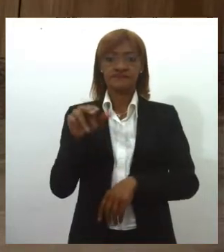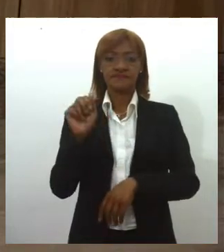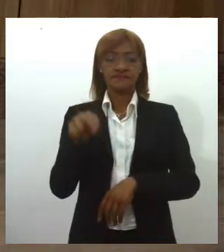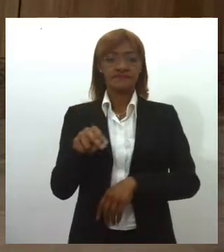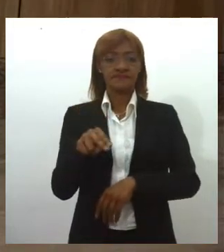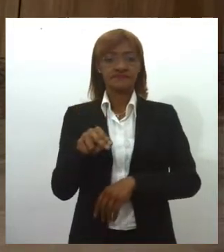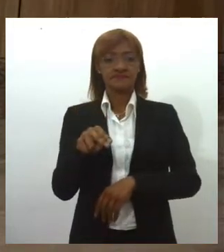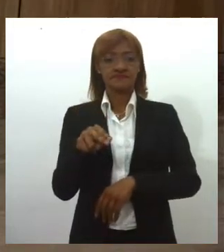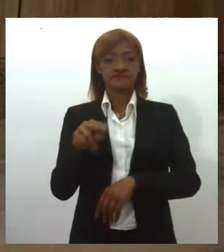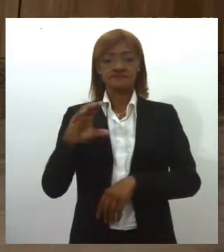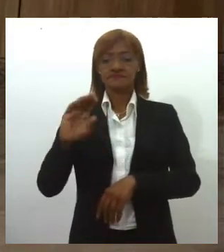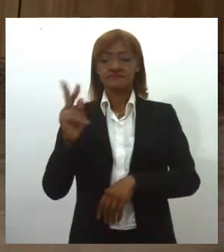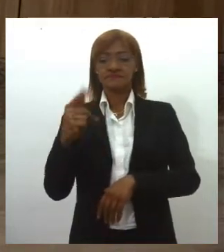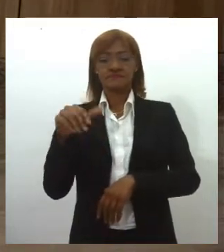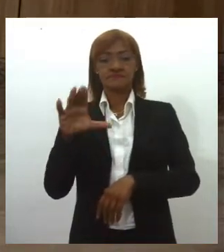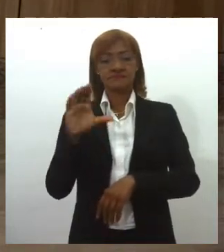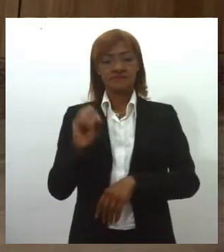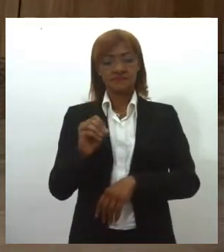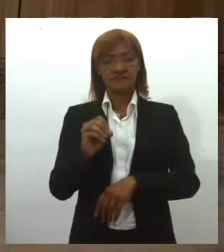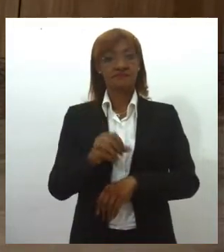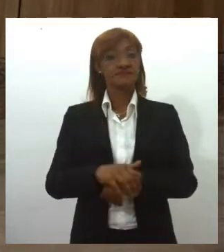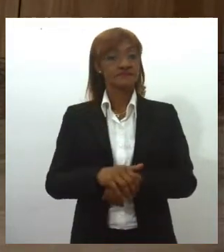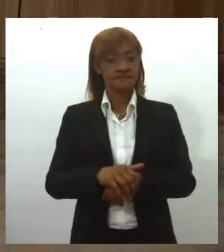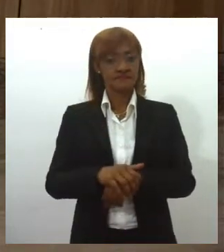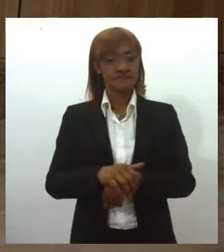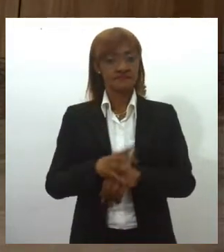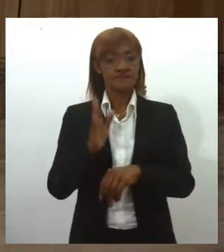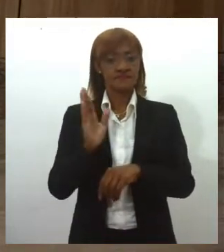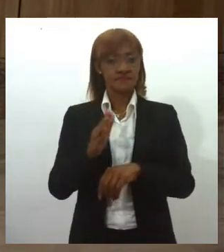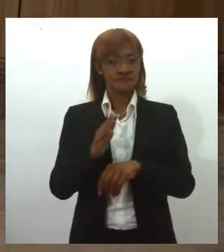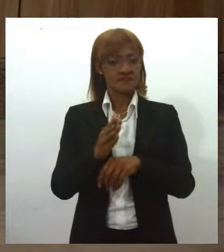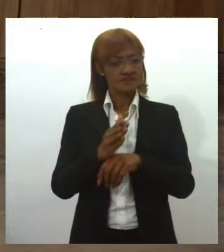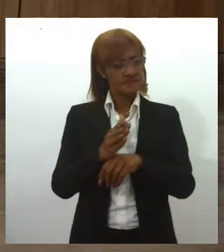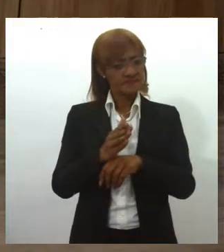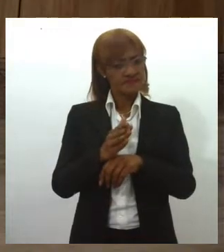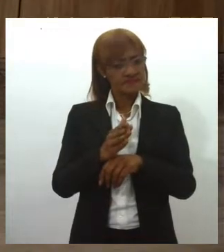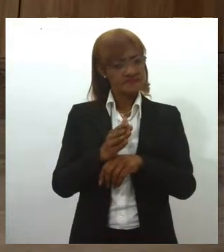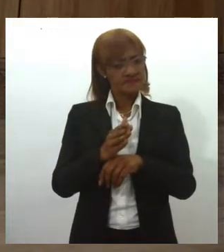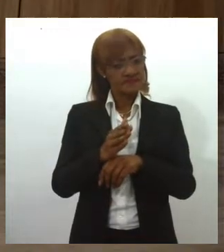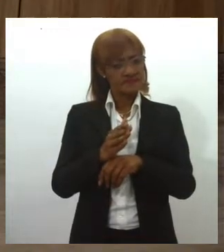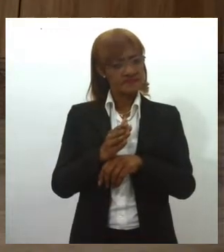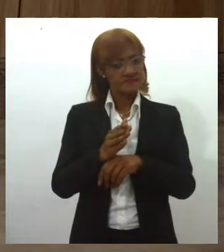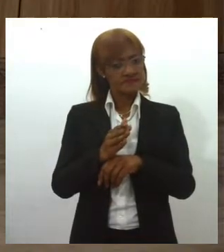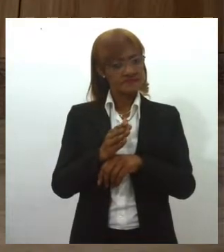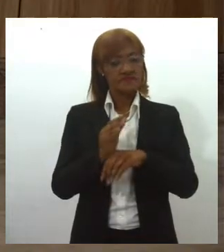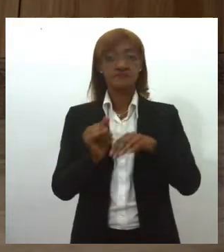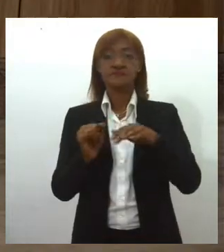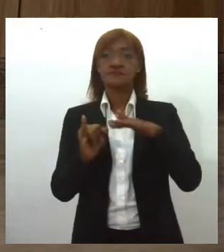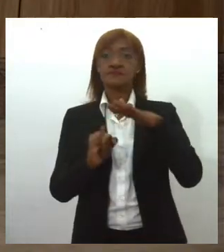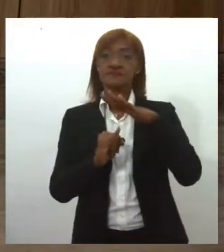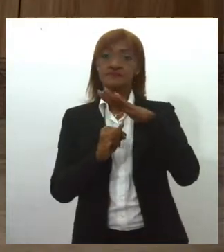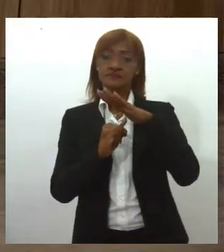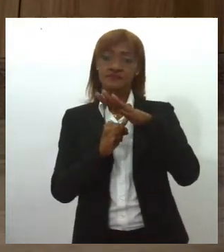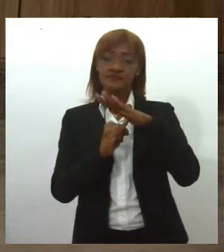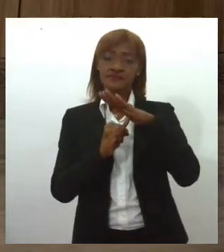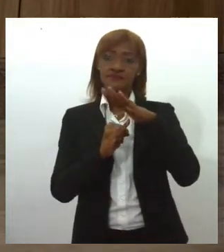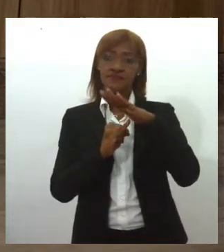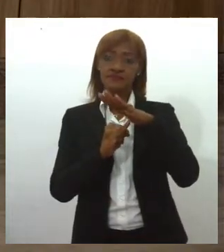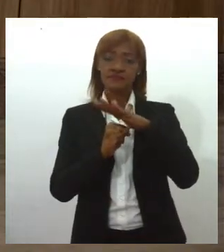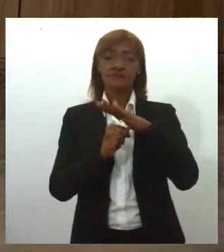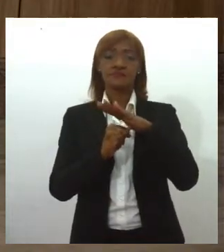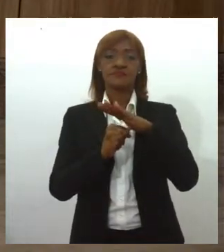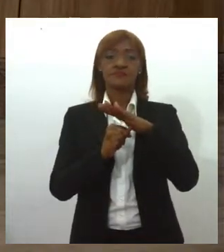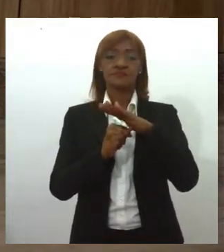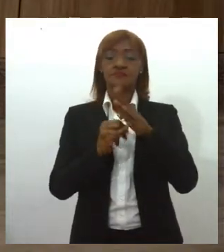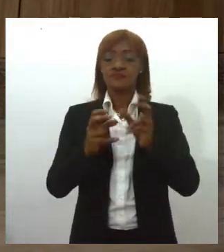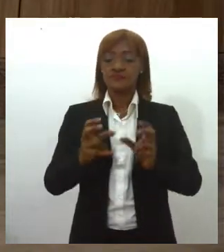Renan Carvalho, que é oncologista, com formação no Instituto do Câncer do Estado de São Paulo. Doutor Renan, seja